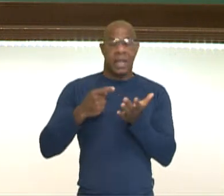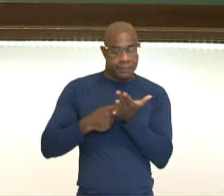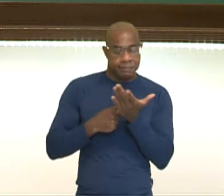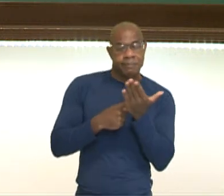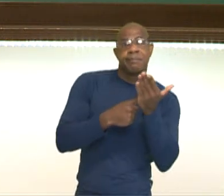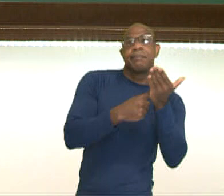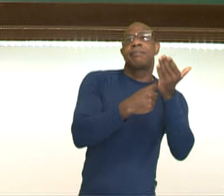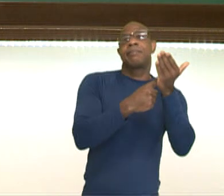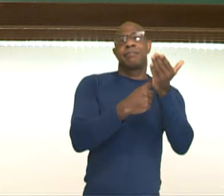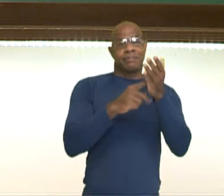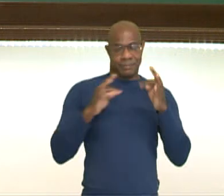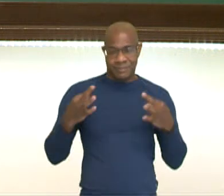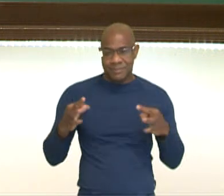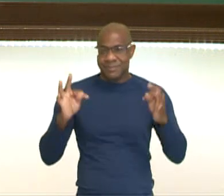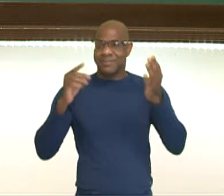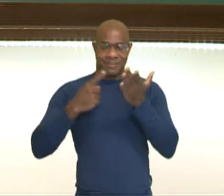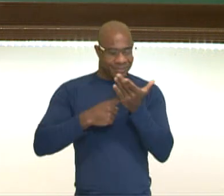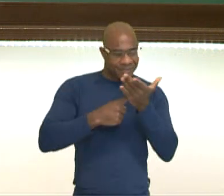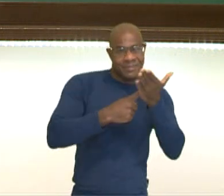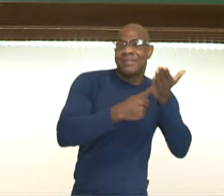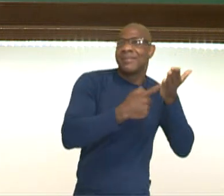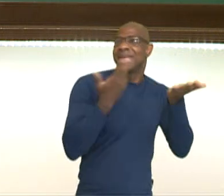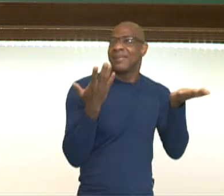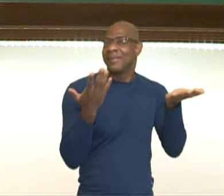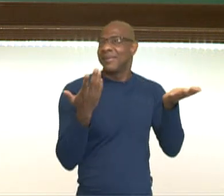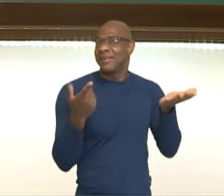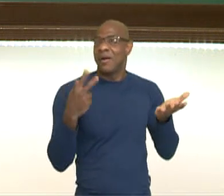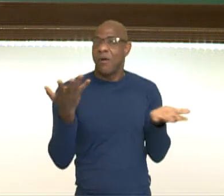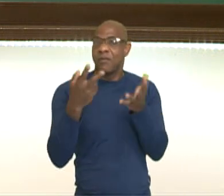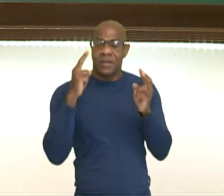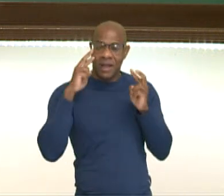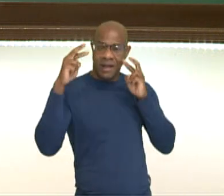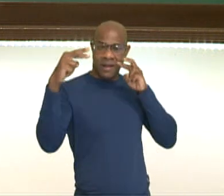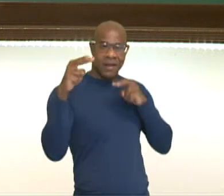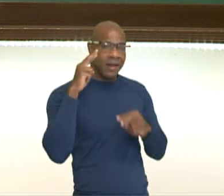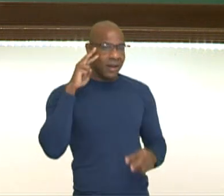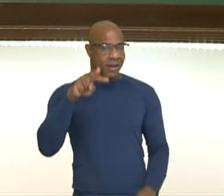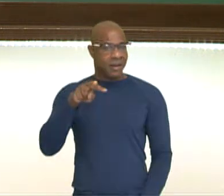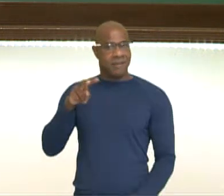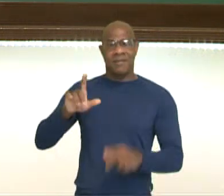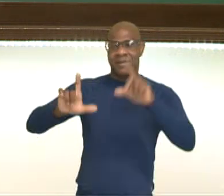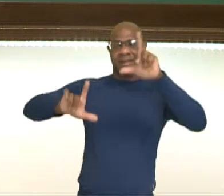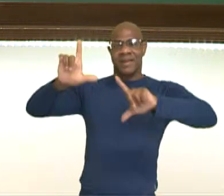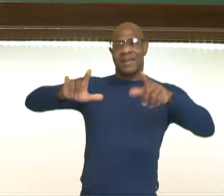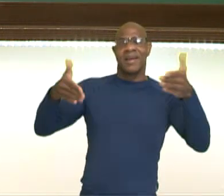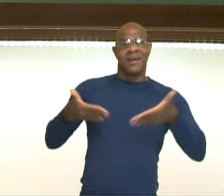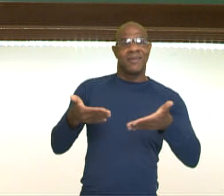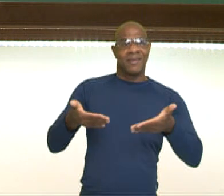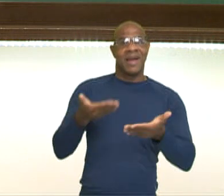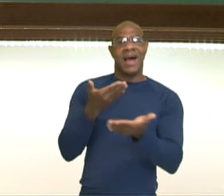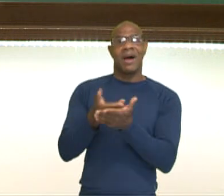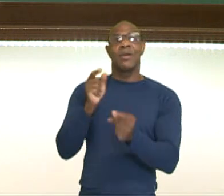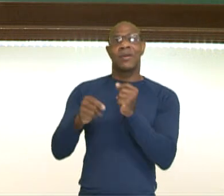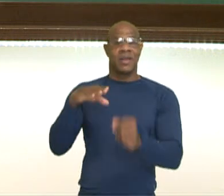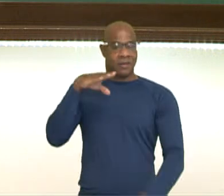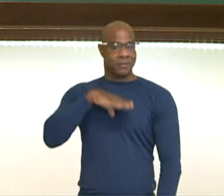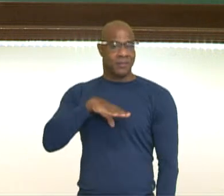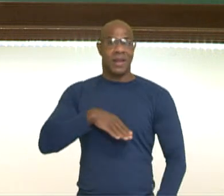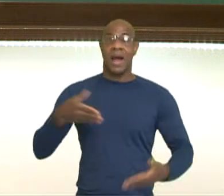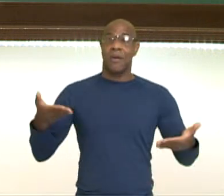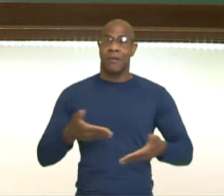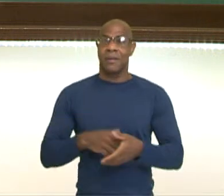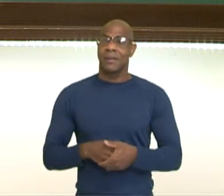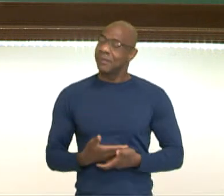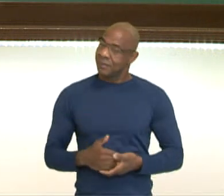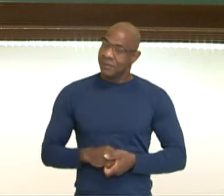você está me recebendo na sua telinha e está tendo uma aula sobre o quê? Língua portuguesa. Então, quando você